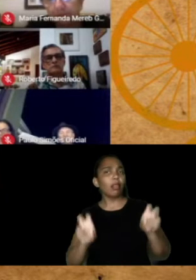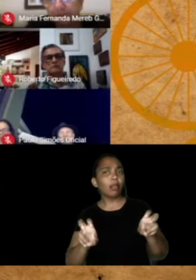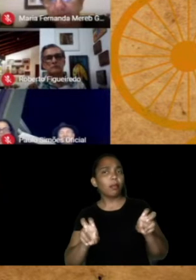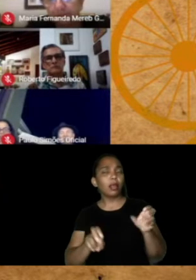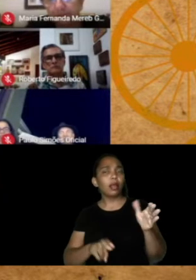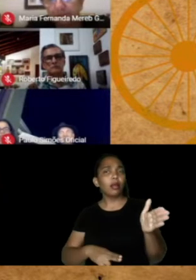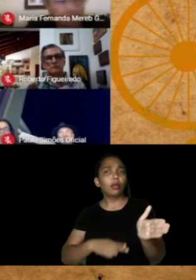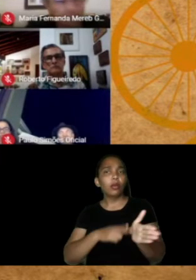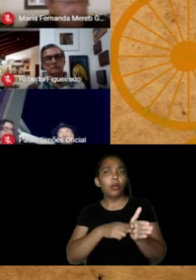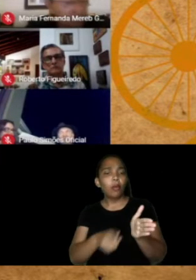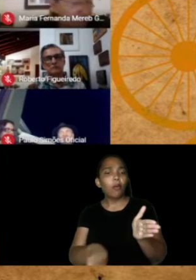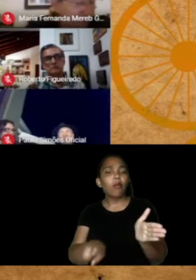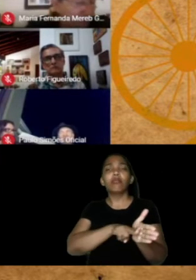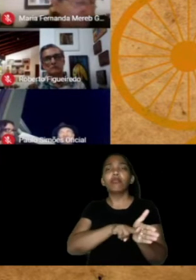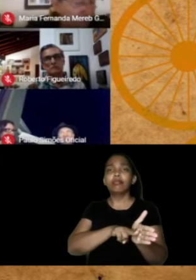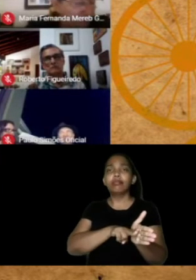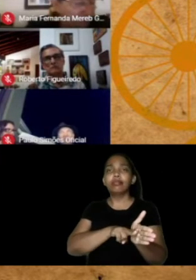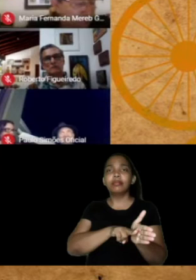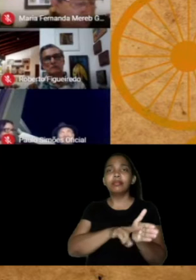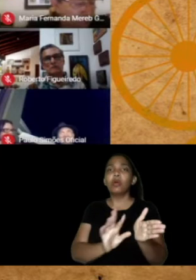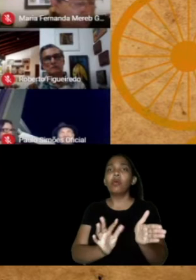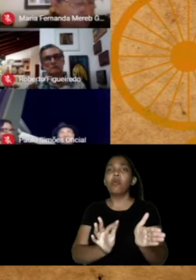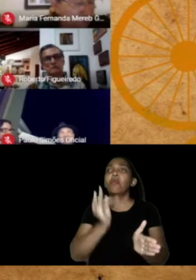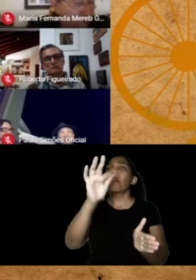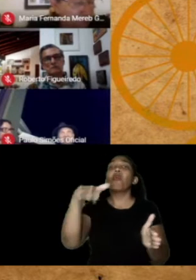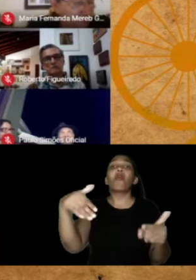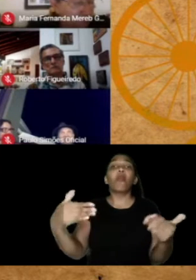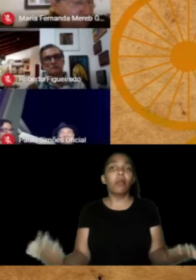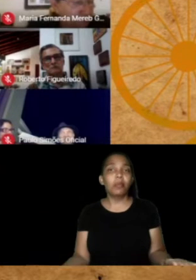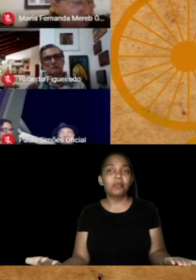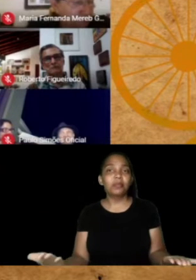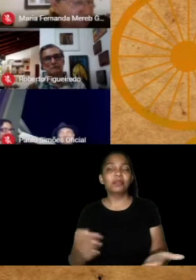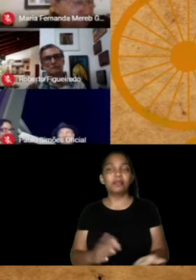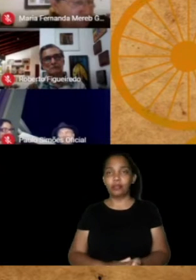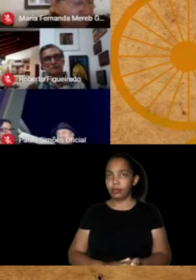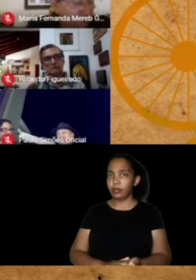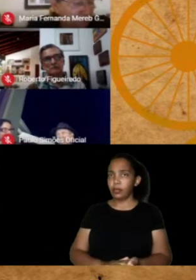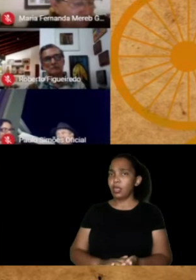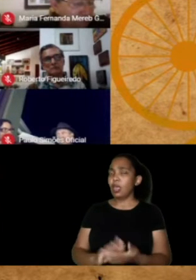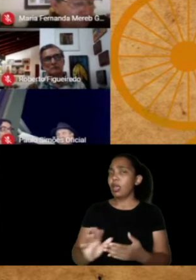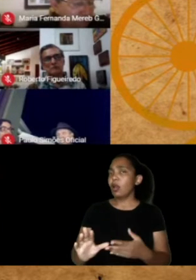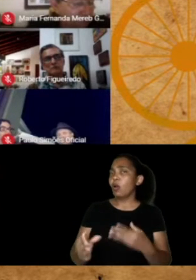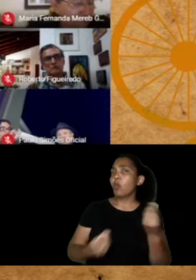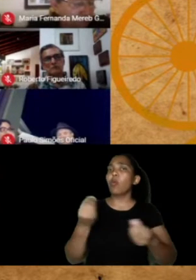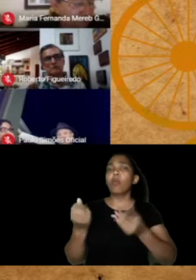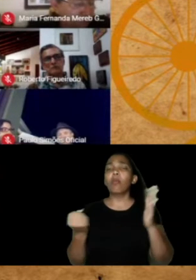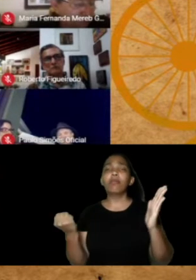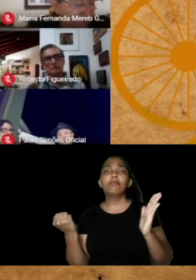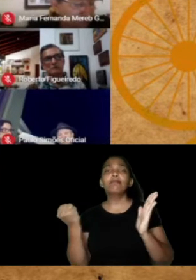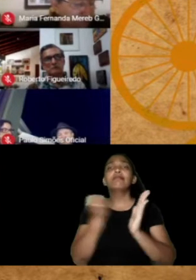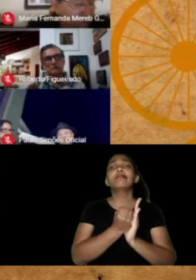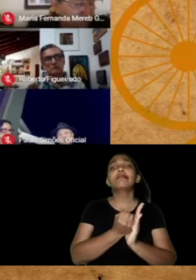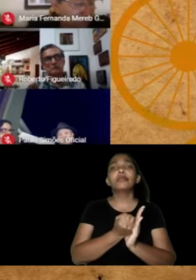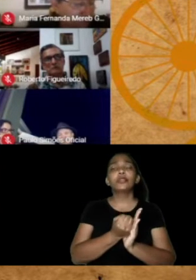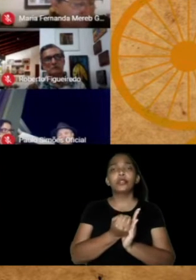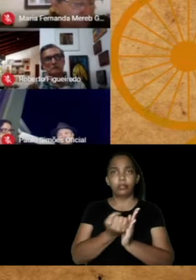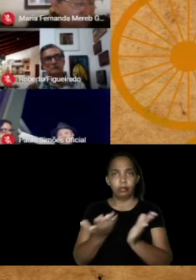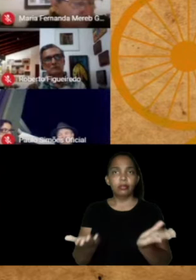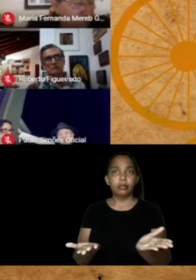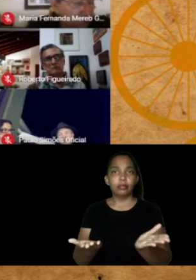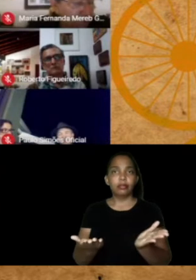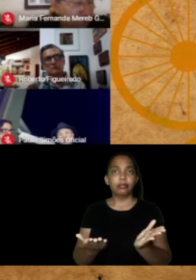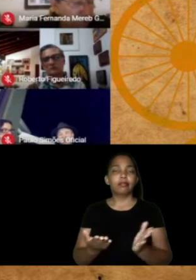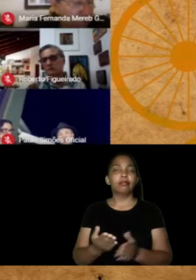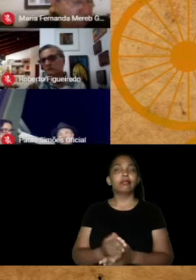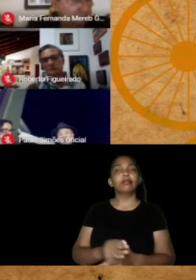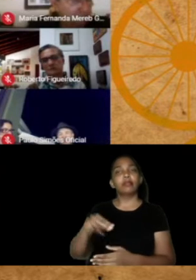parada? Queremos discutir sobre o patrimônio deixado pela Noroeste do Brasil, como preservá-lo e o que tem sido